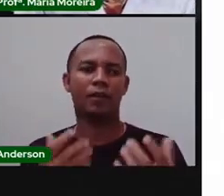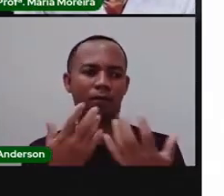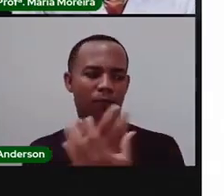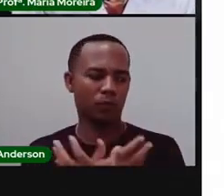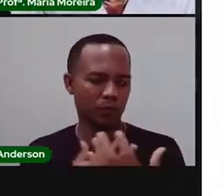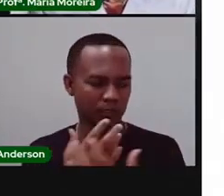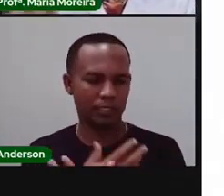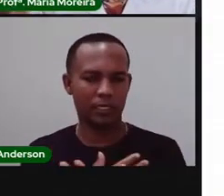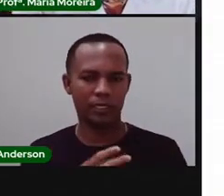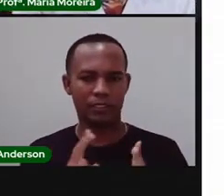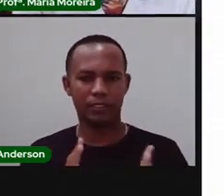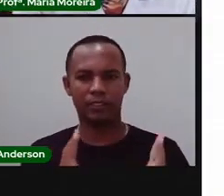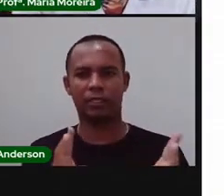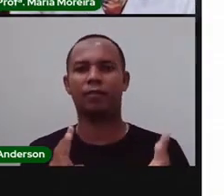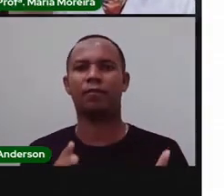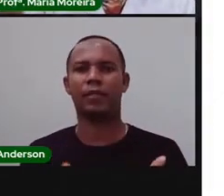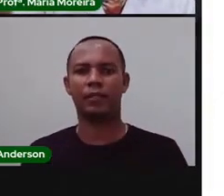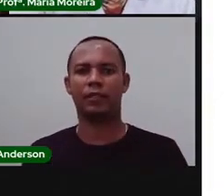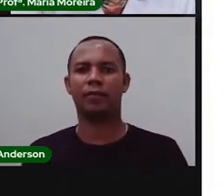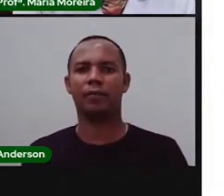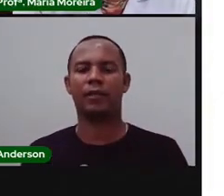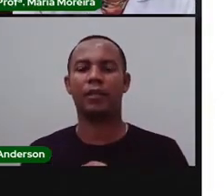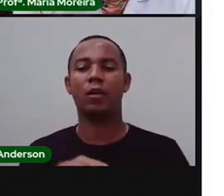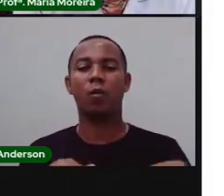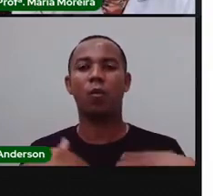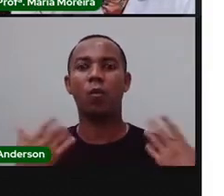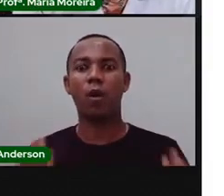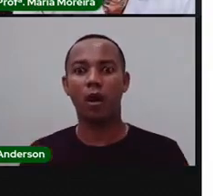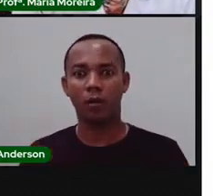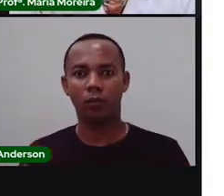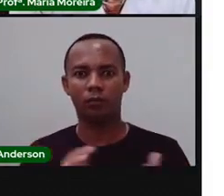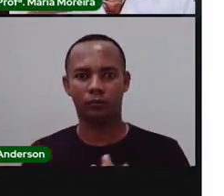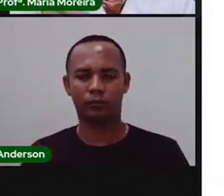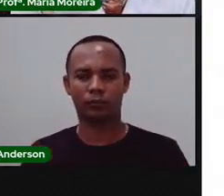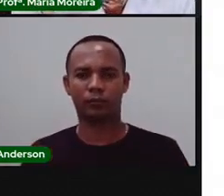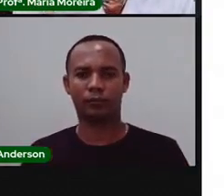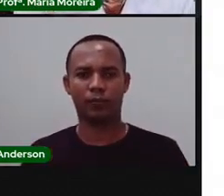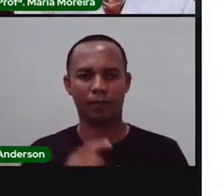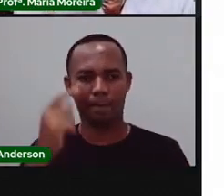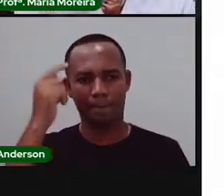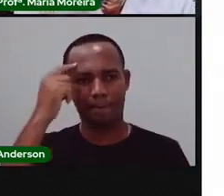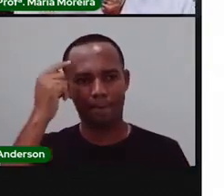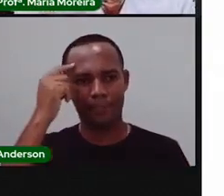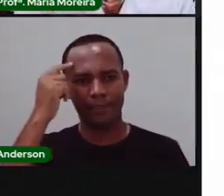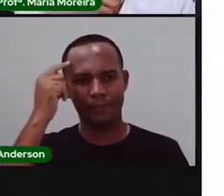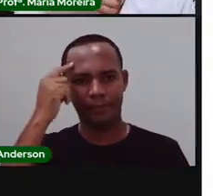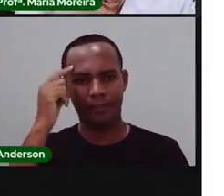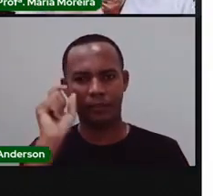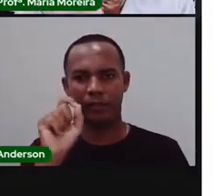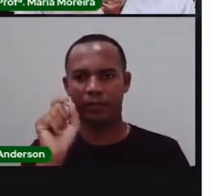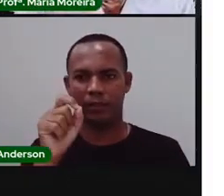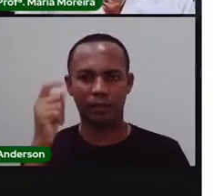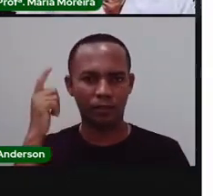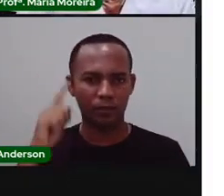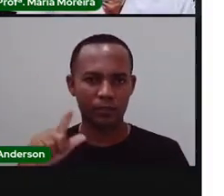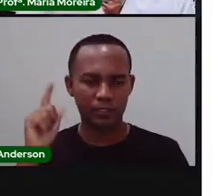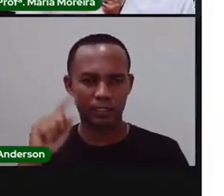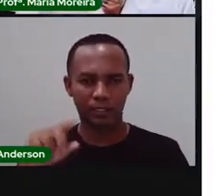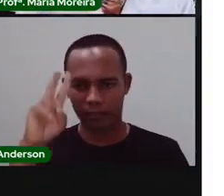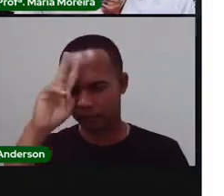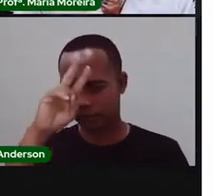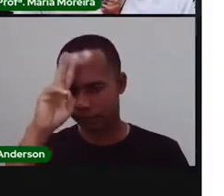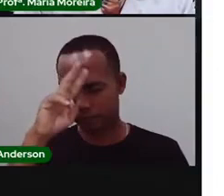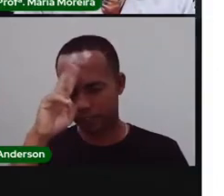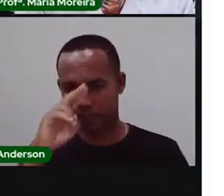apresentam rima. Quais são elas? Que rimas são essas? Tá? Pensem, se conseguirem lembrar, encontrarem todas,